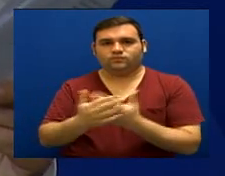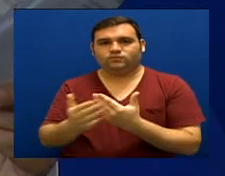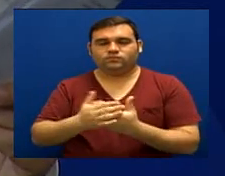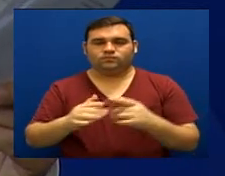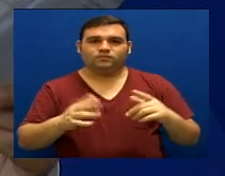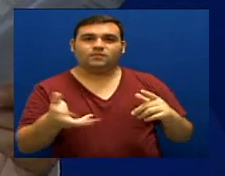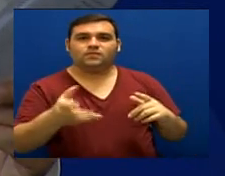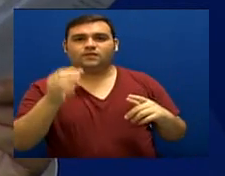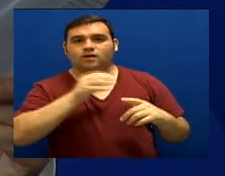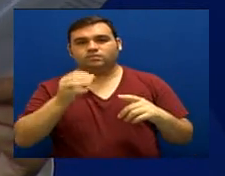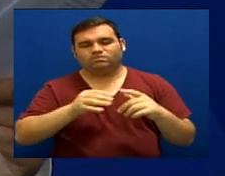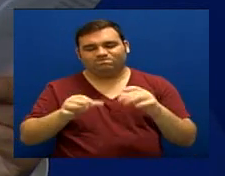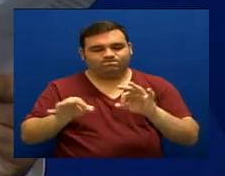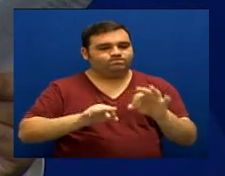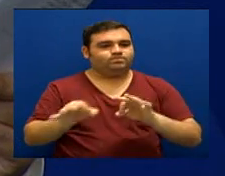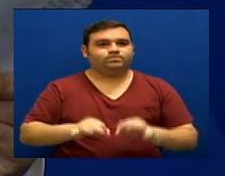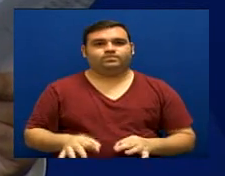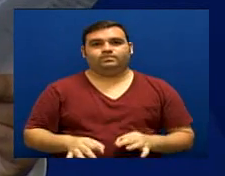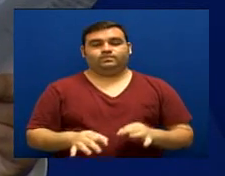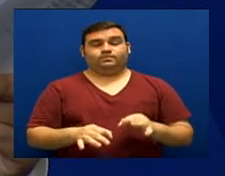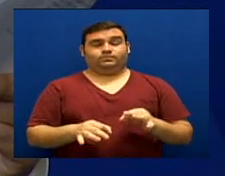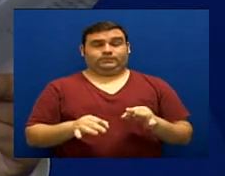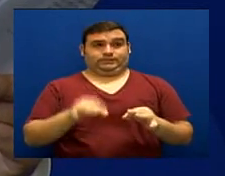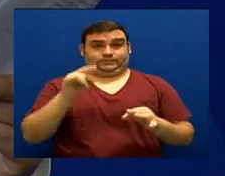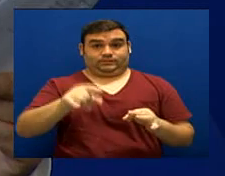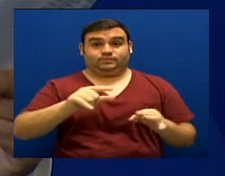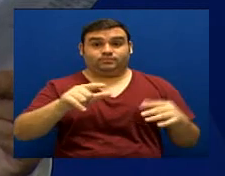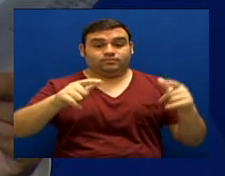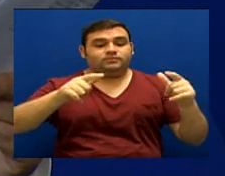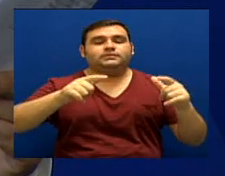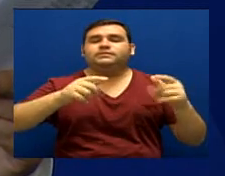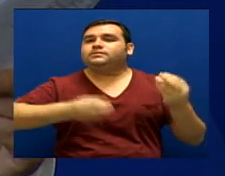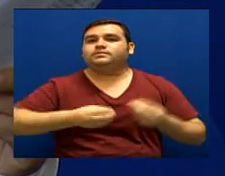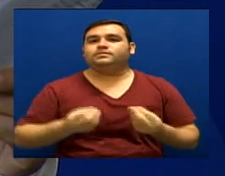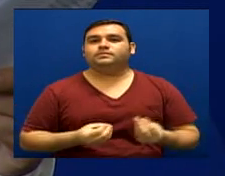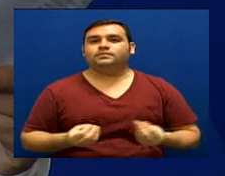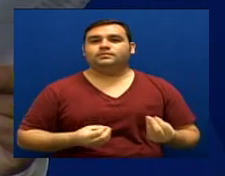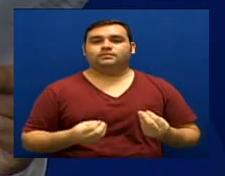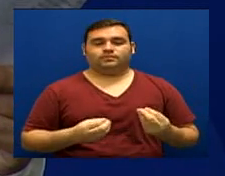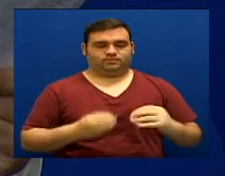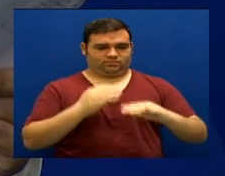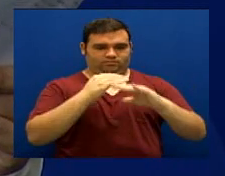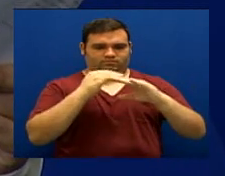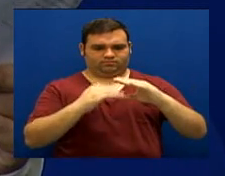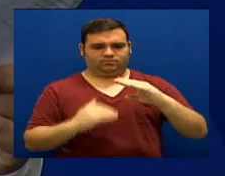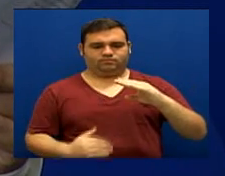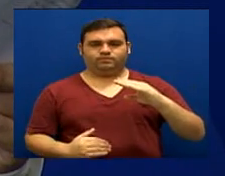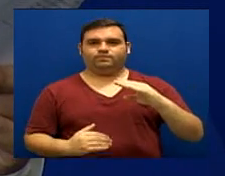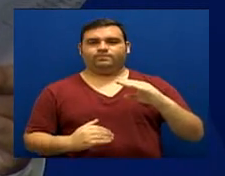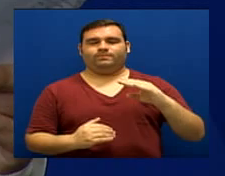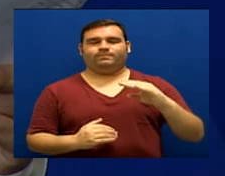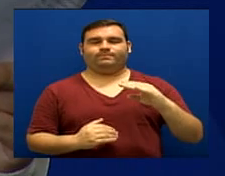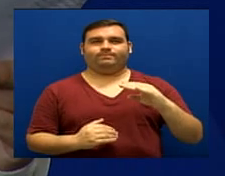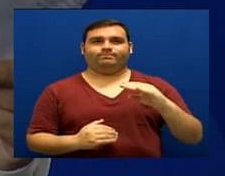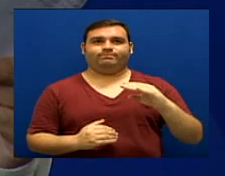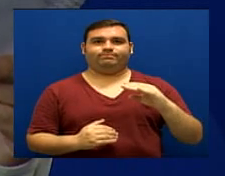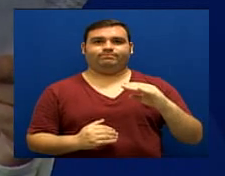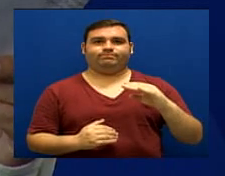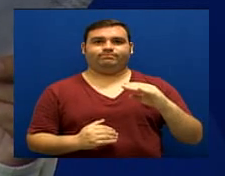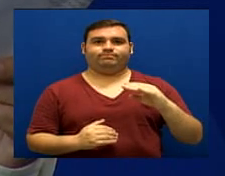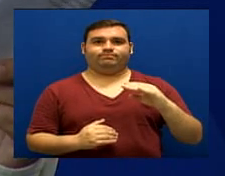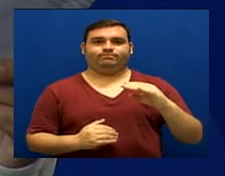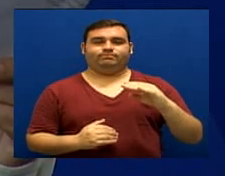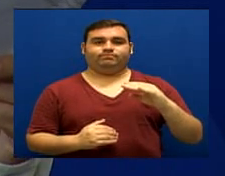gestão emergencial tá ele é uma estrutura autárquica e ele